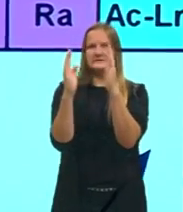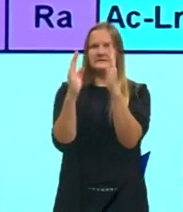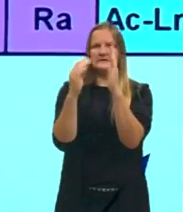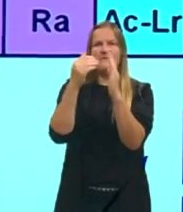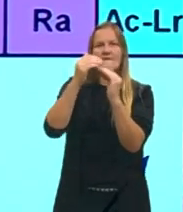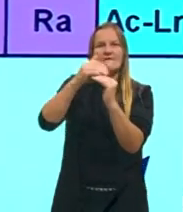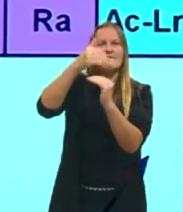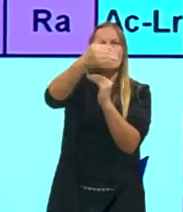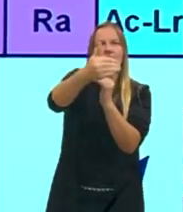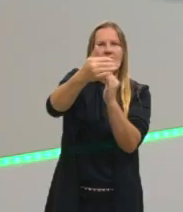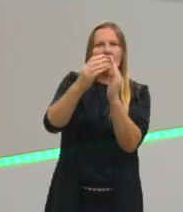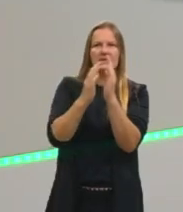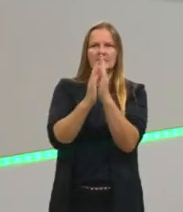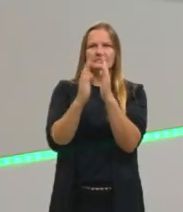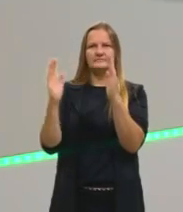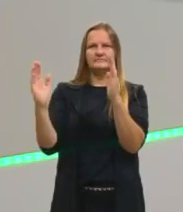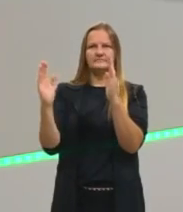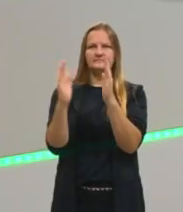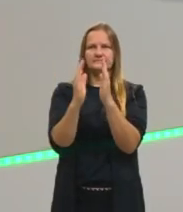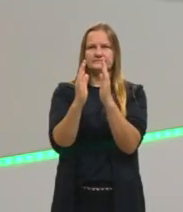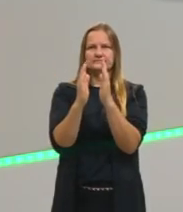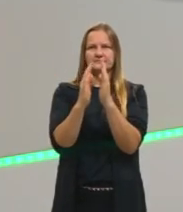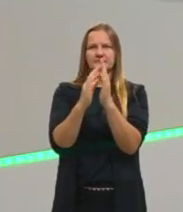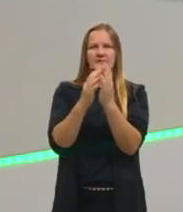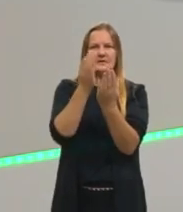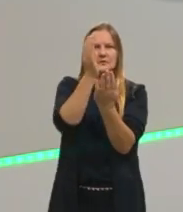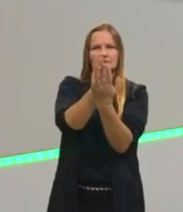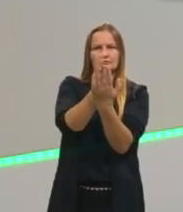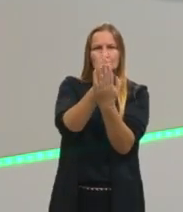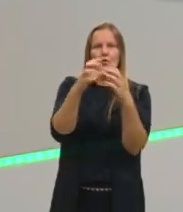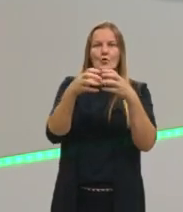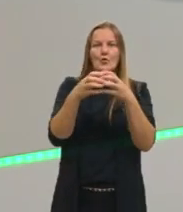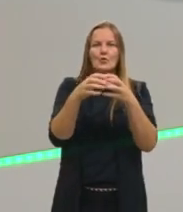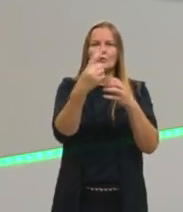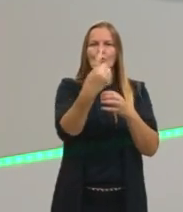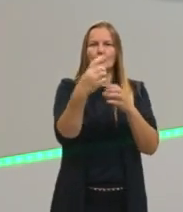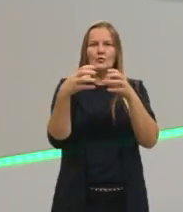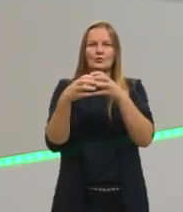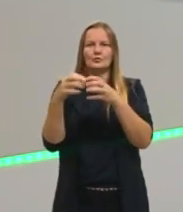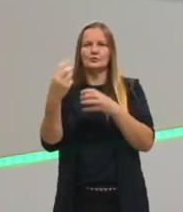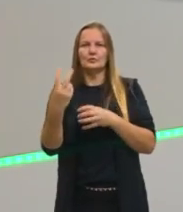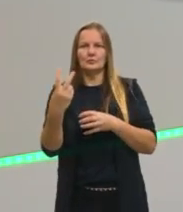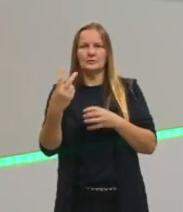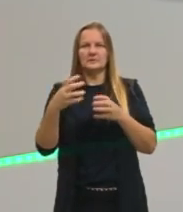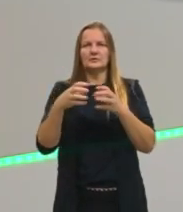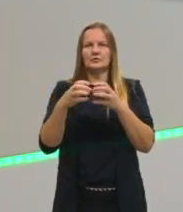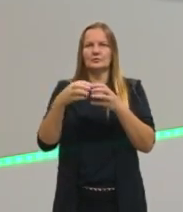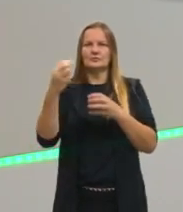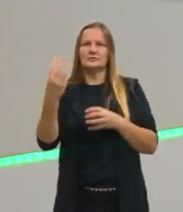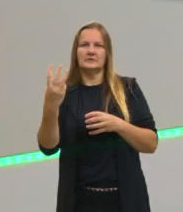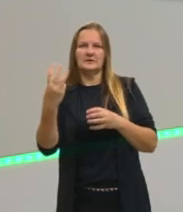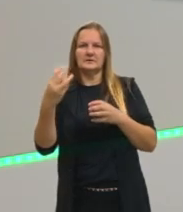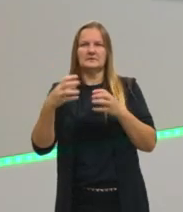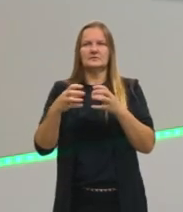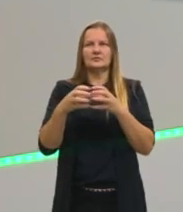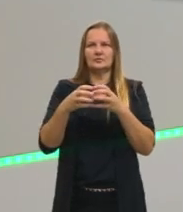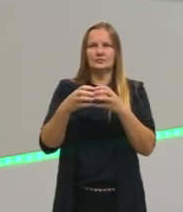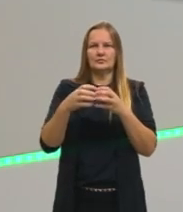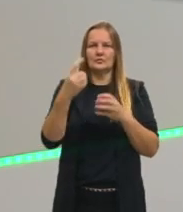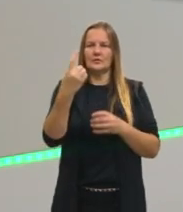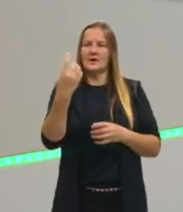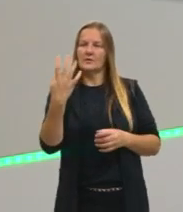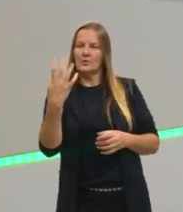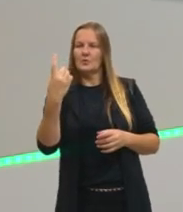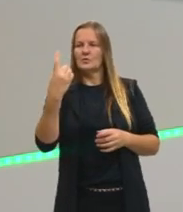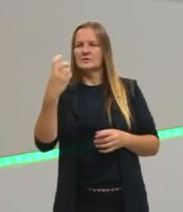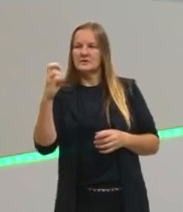externas já esses que estão na na família no grupo 1 grupo 2 grupo 3 13